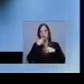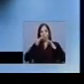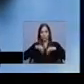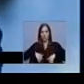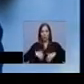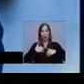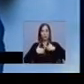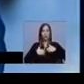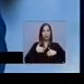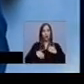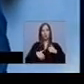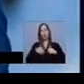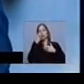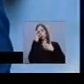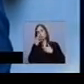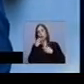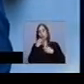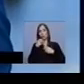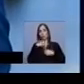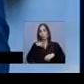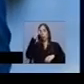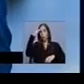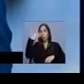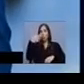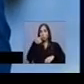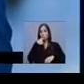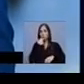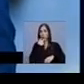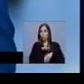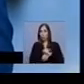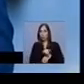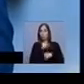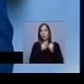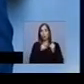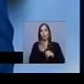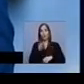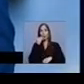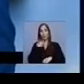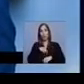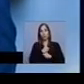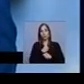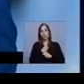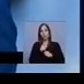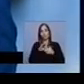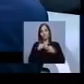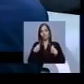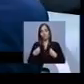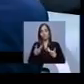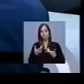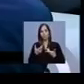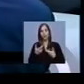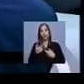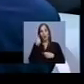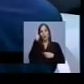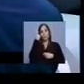precisem do sono então só isso é o preço que nós estamos a pagar por esta forma como estamos a trabalhar carros e disfuncional e é importante pensar isso é o